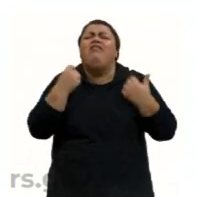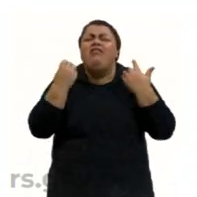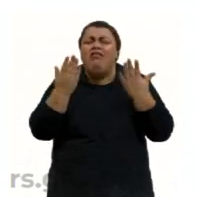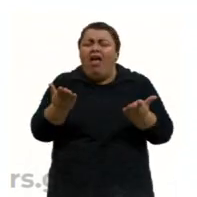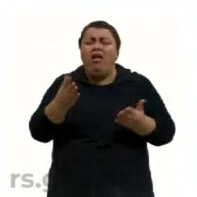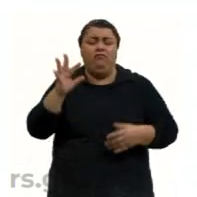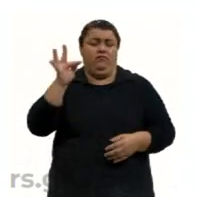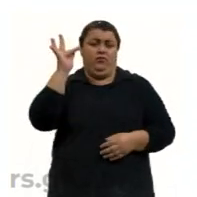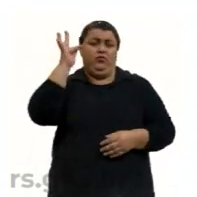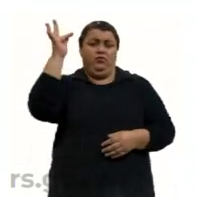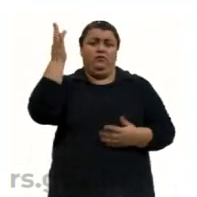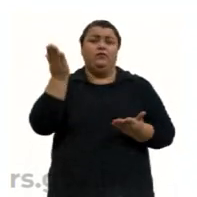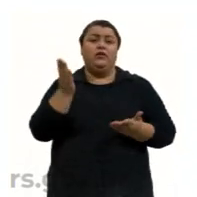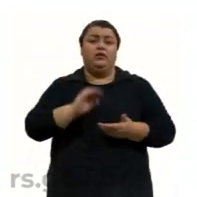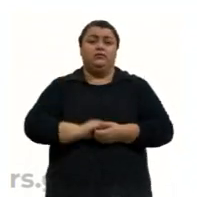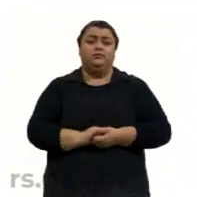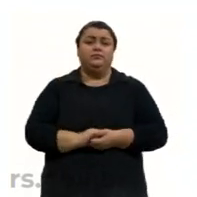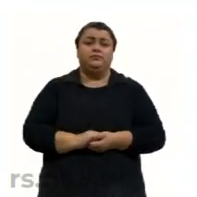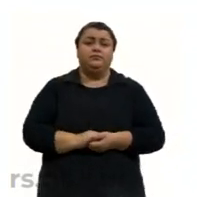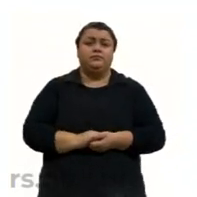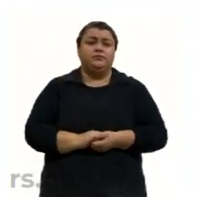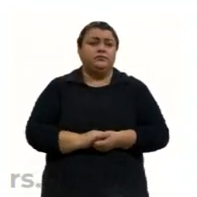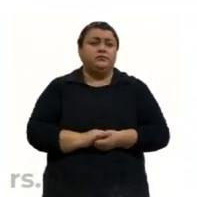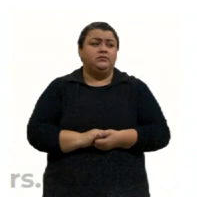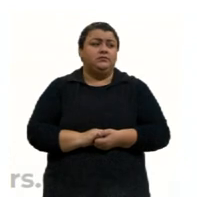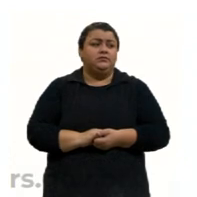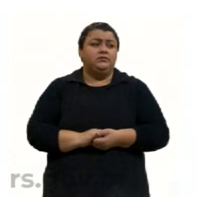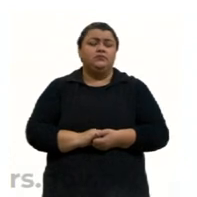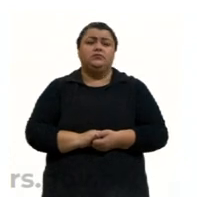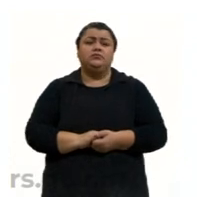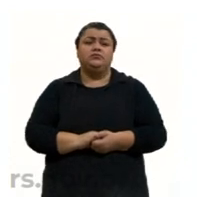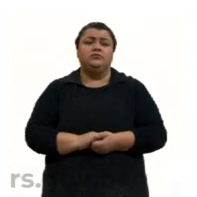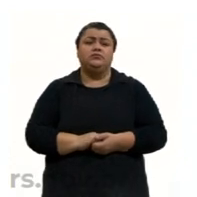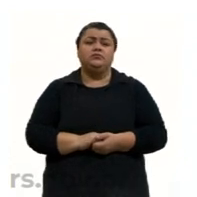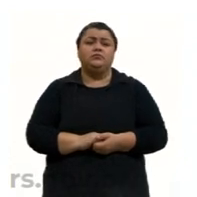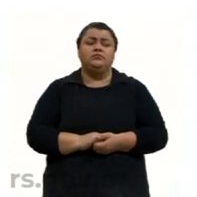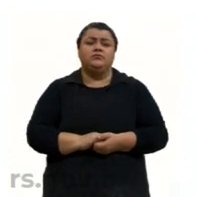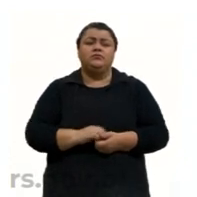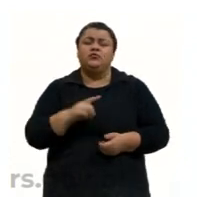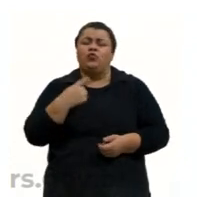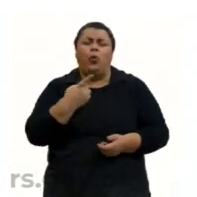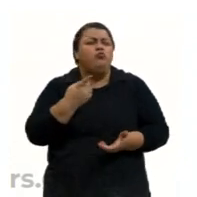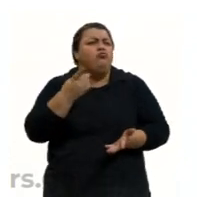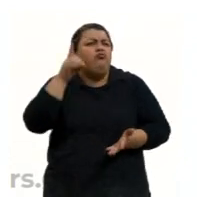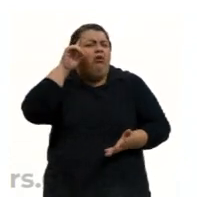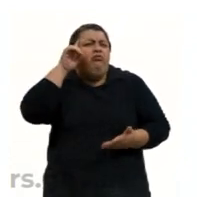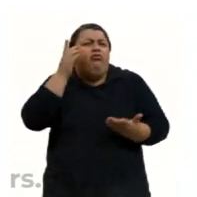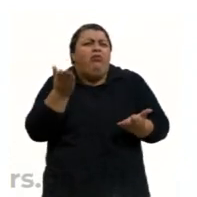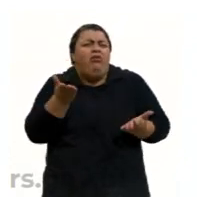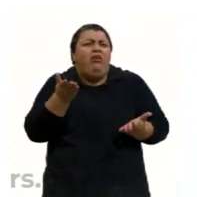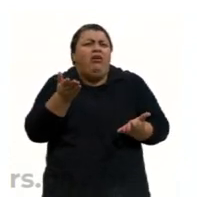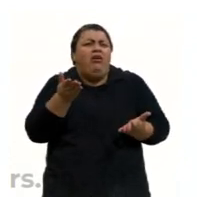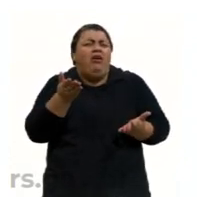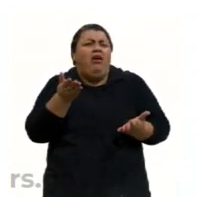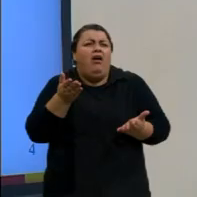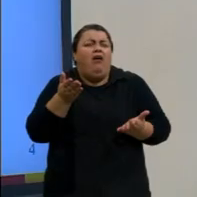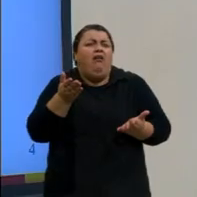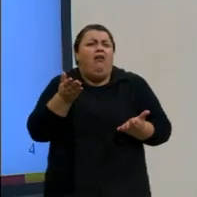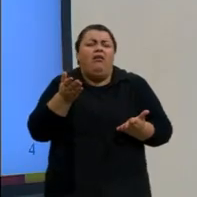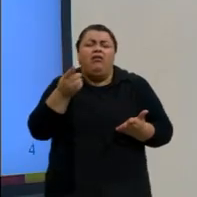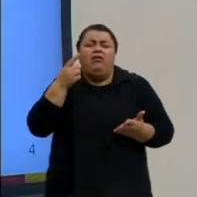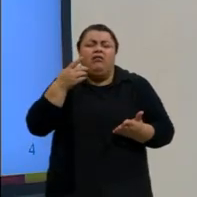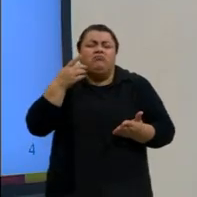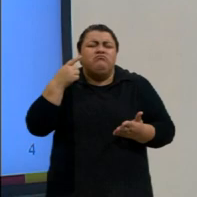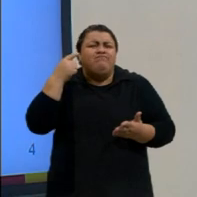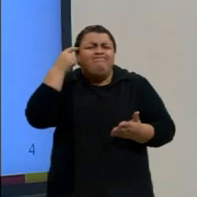que é filosofia né se nós o nosso dia a dia Muitas vezes nos damos conta